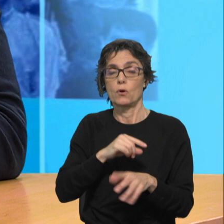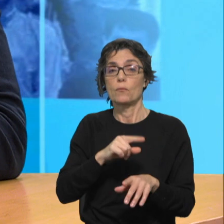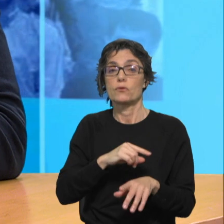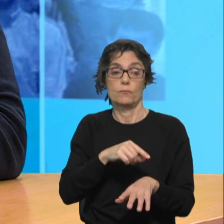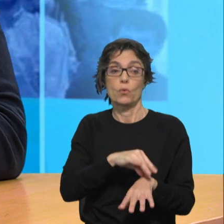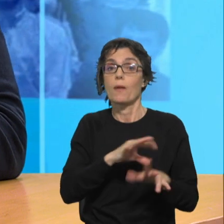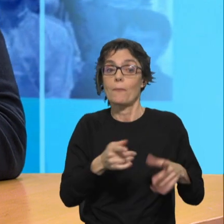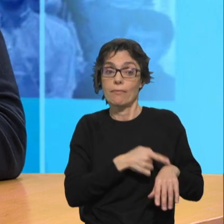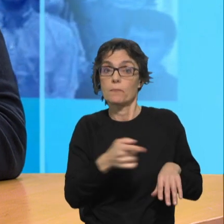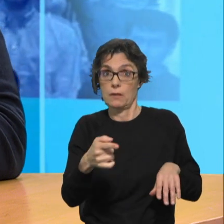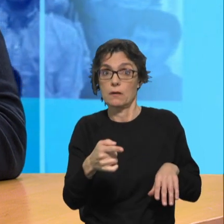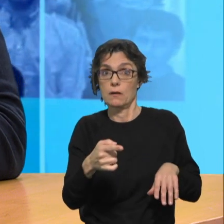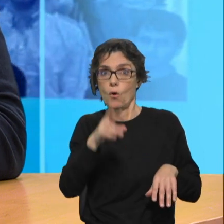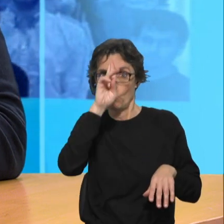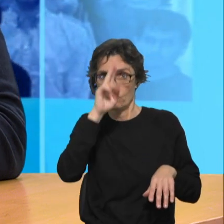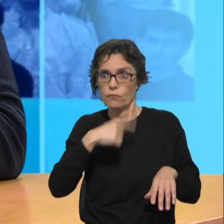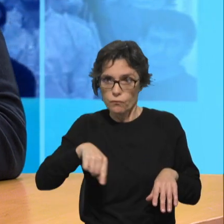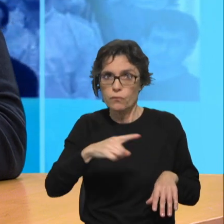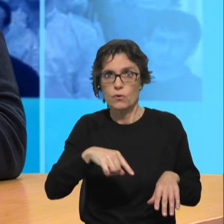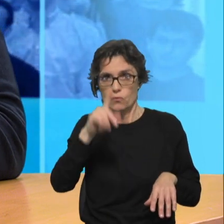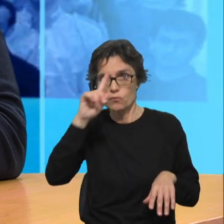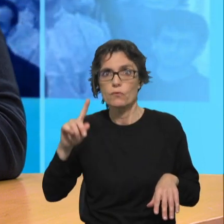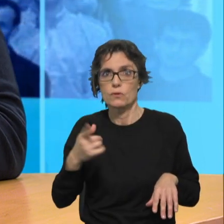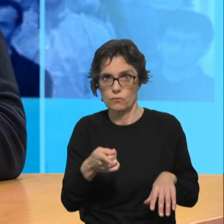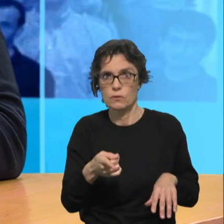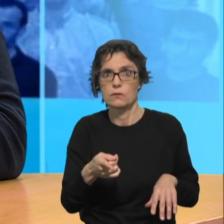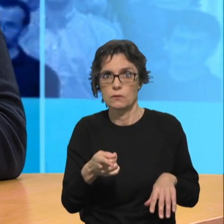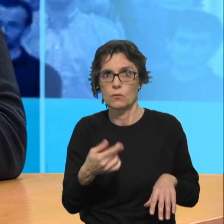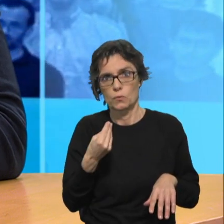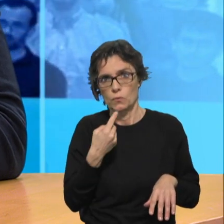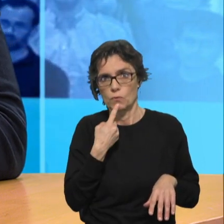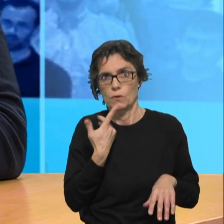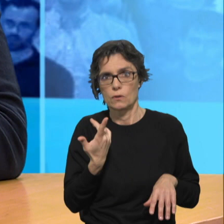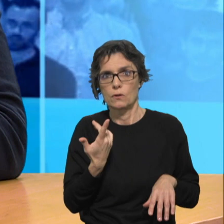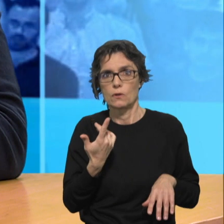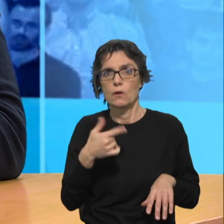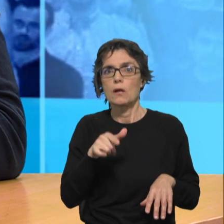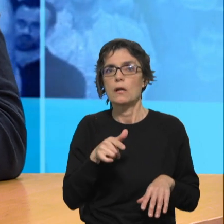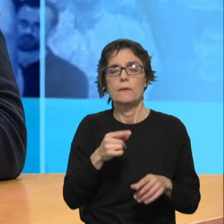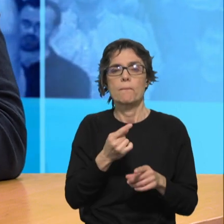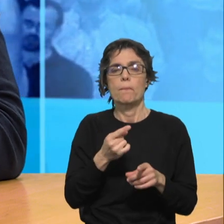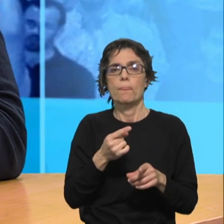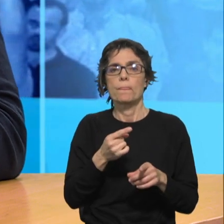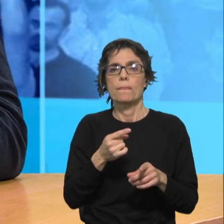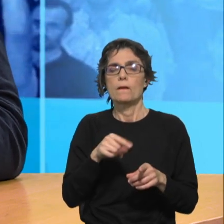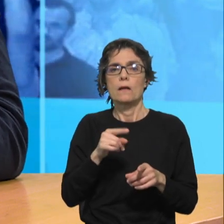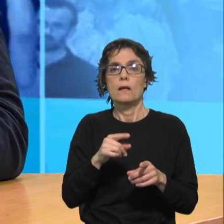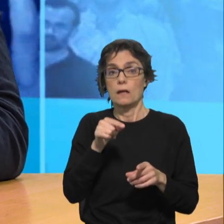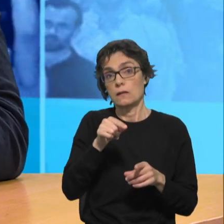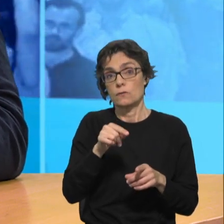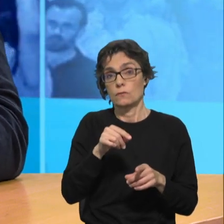com o esforço acrescido e terrível que a classe docente teve que fazer. E não foi por causa das condições